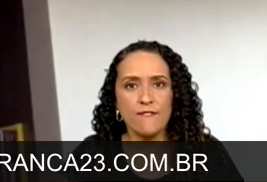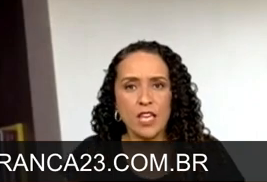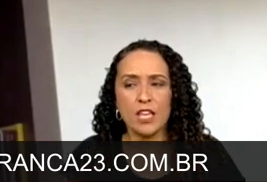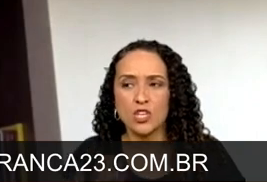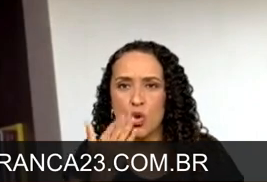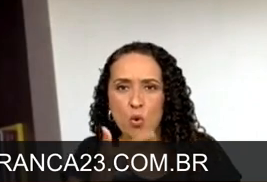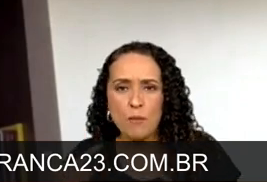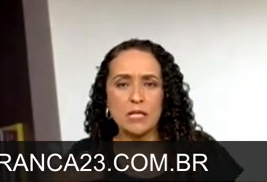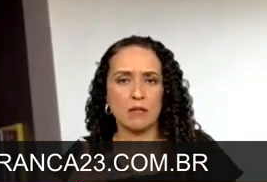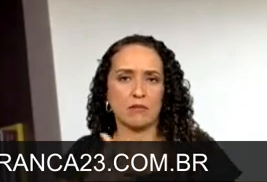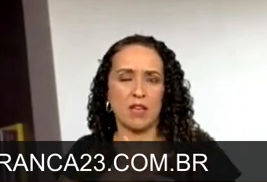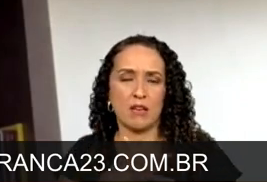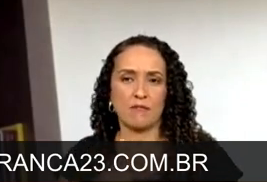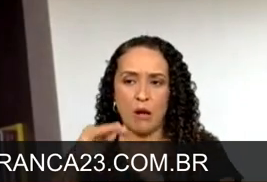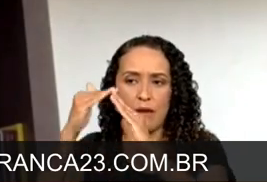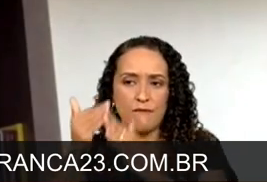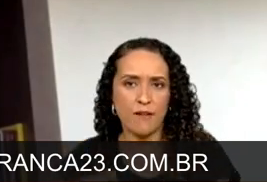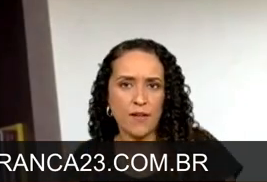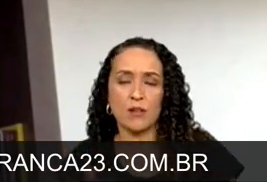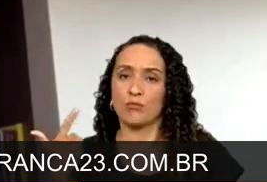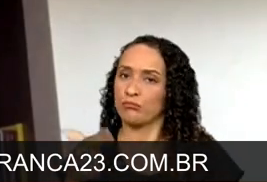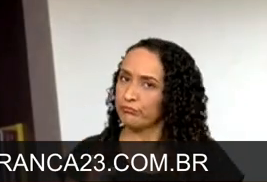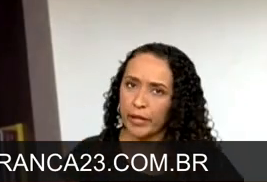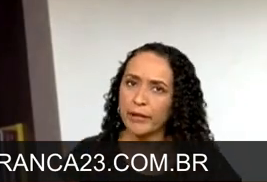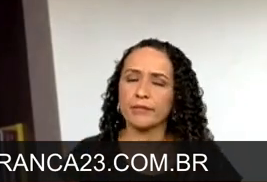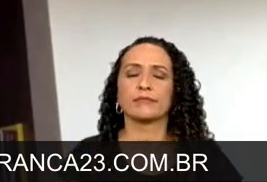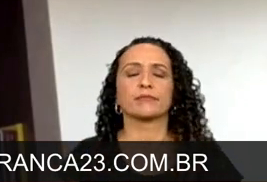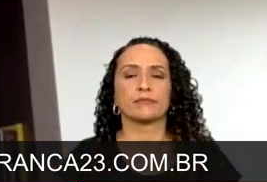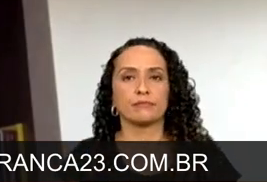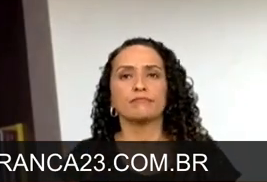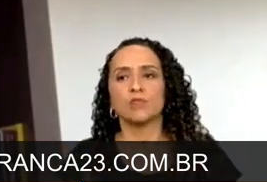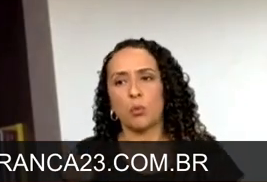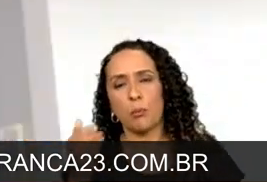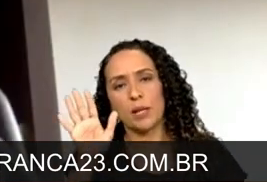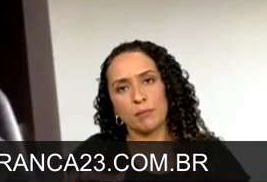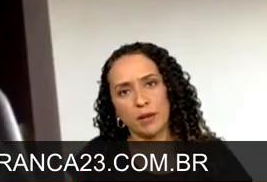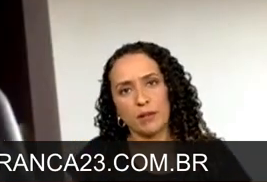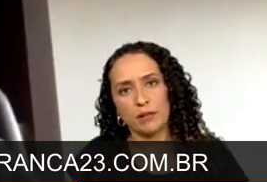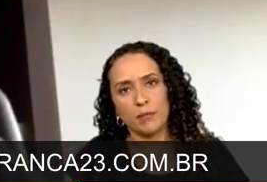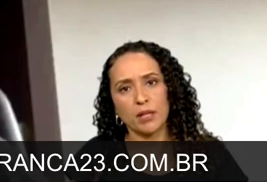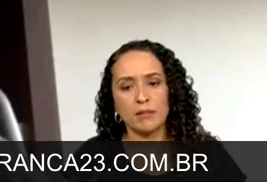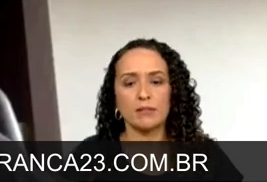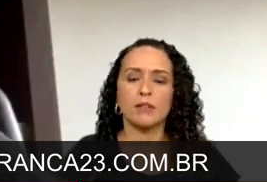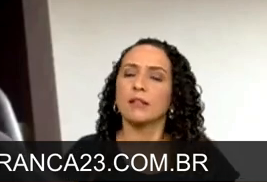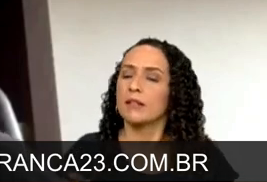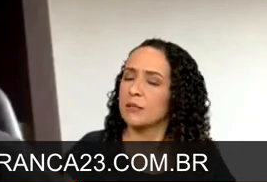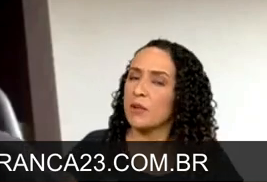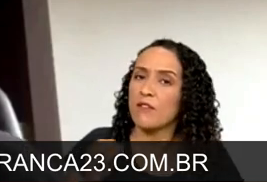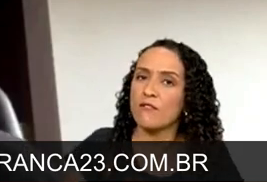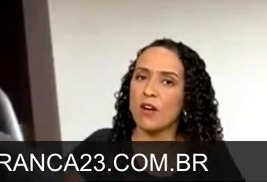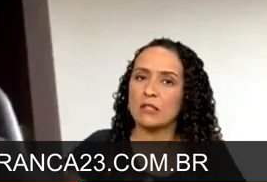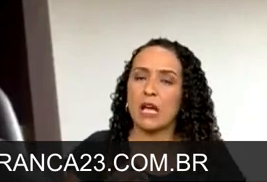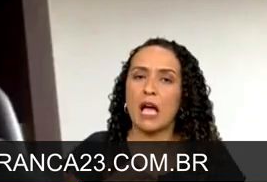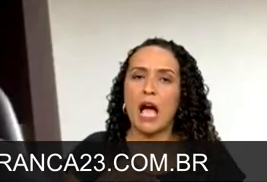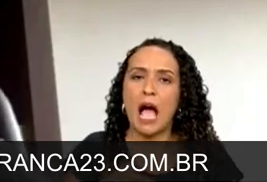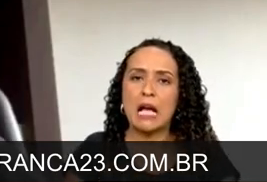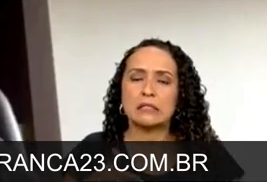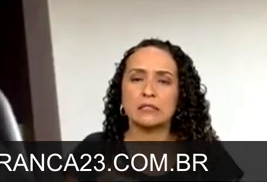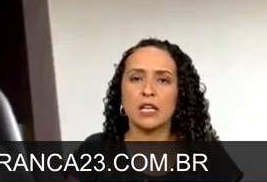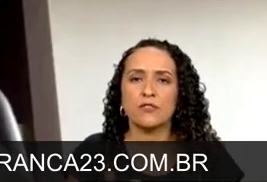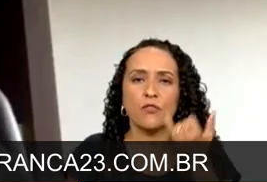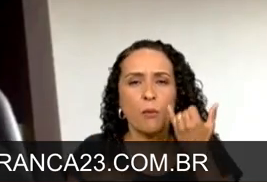então eles não têm estabelecimentos que vendem alimentos saudáveis com preço acessível, uma falta de acesso à